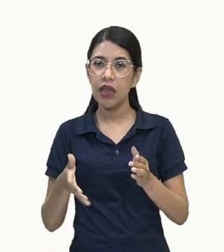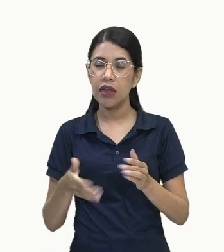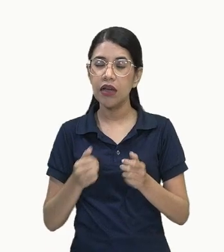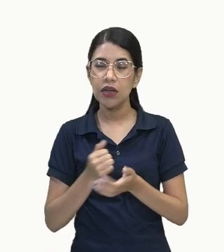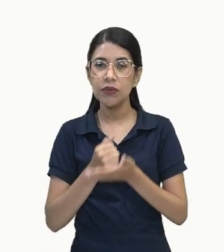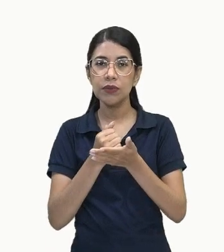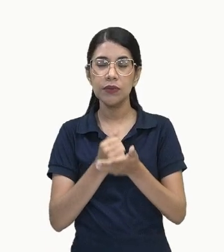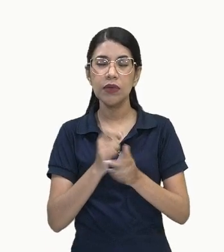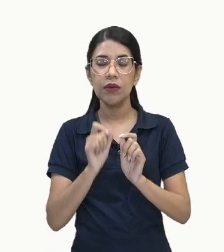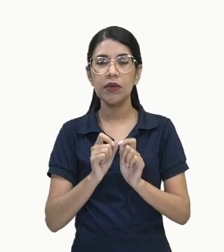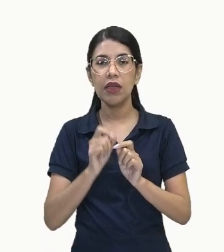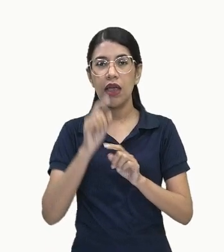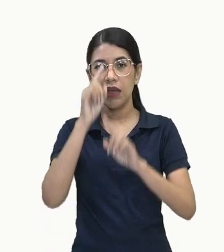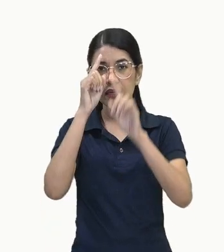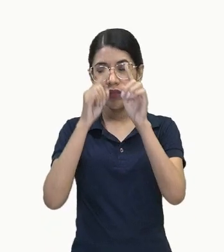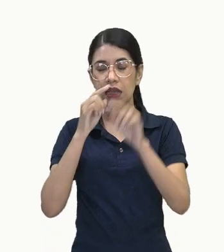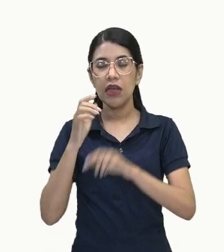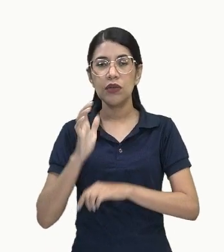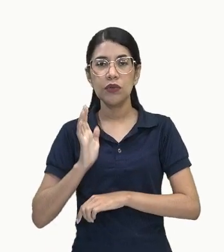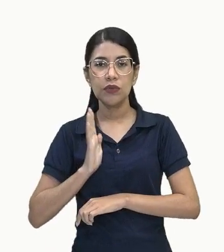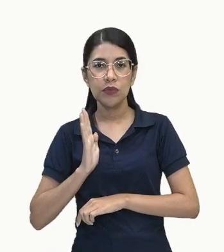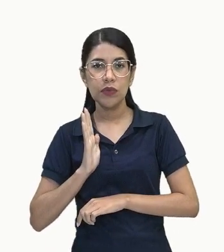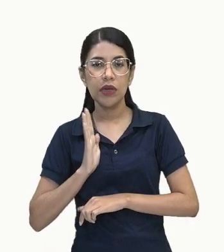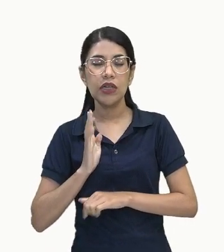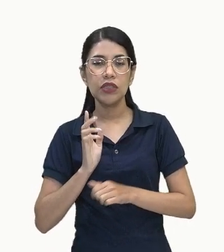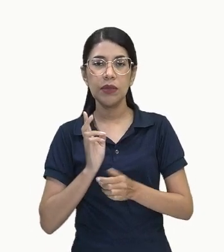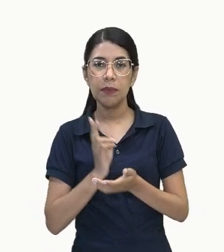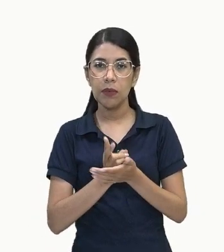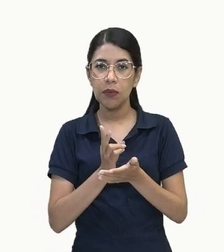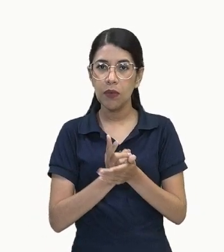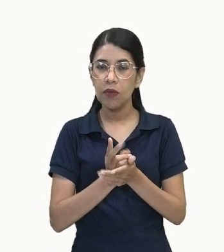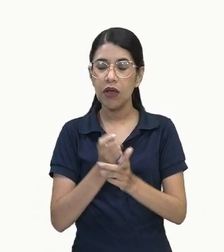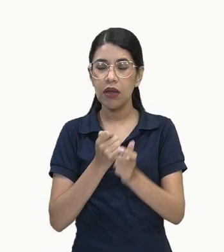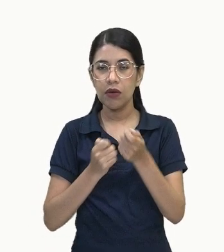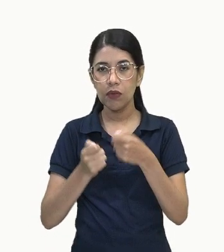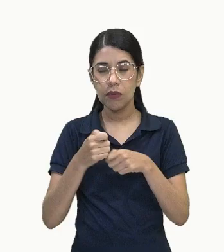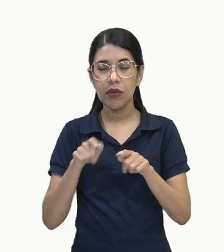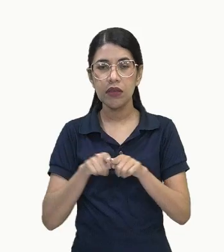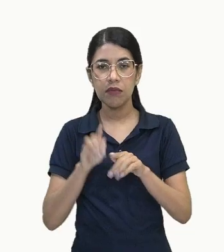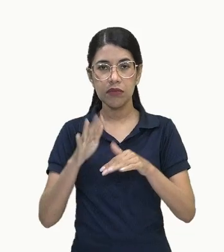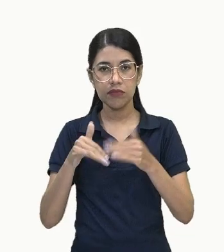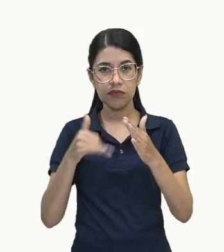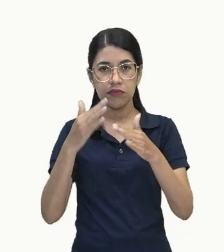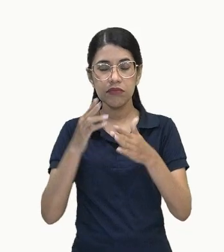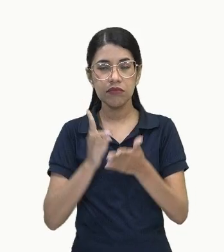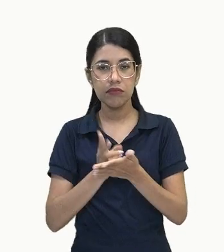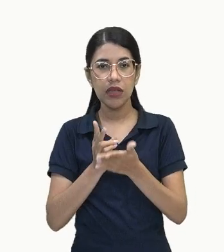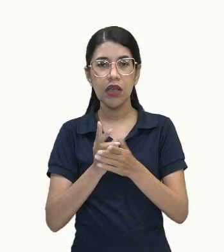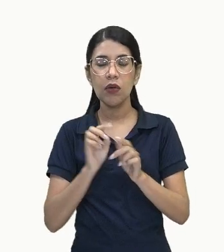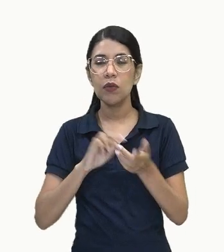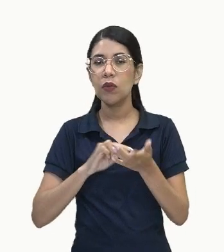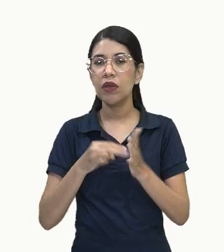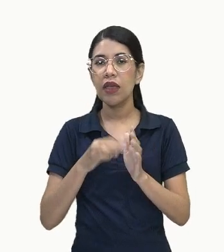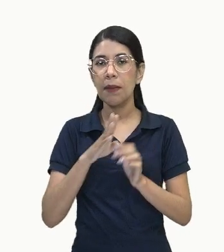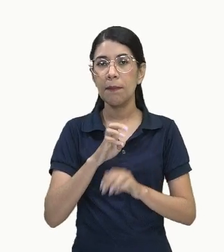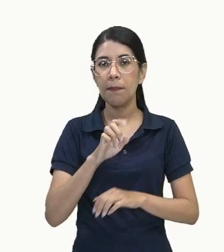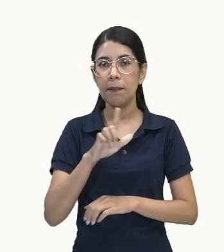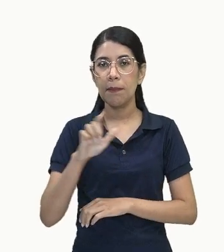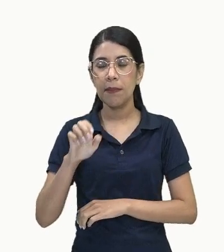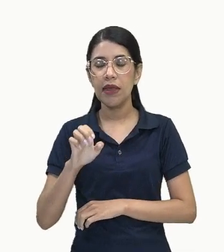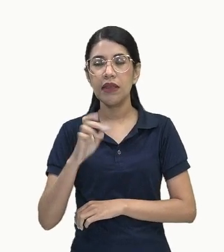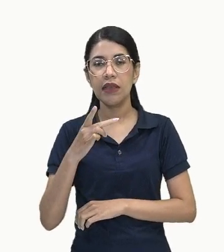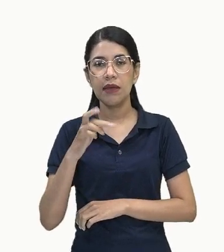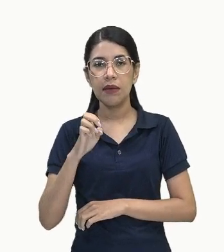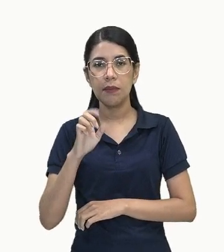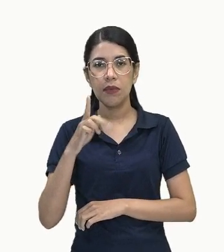ideia burguesa de estabilidade e de progresso contínuo. O que foi a Belle Époque, gente? Foi a chamada Era de